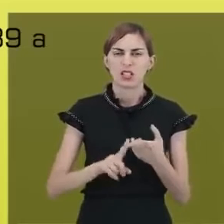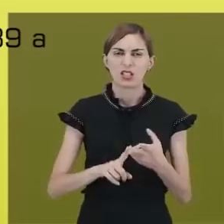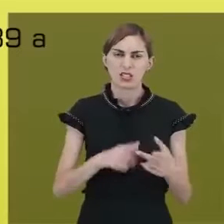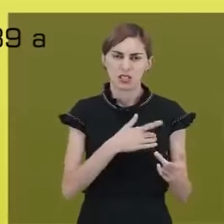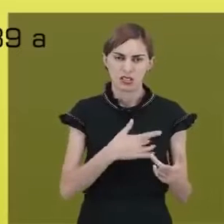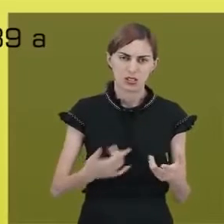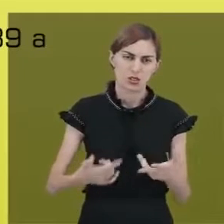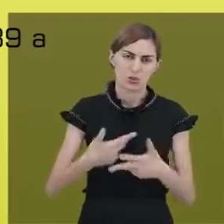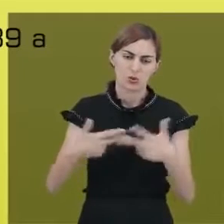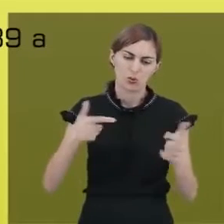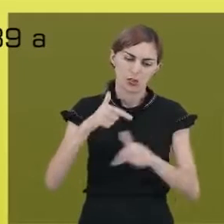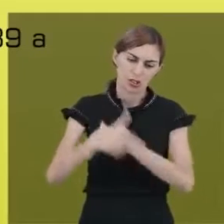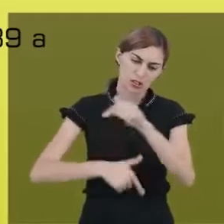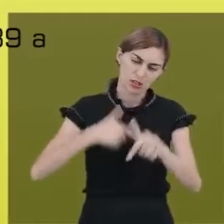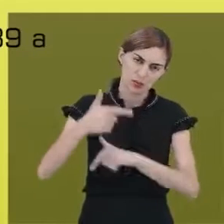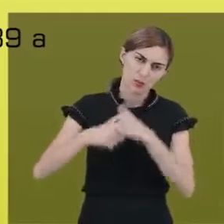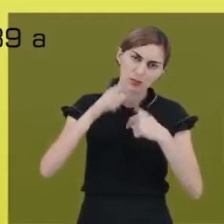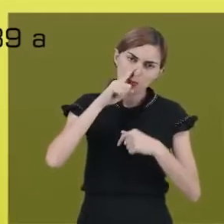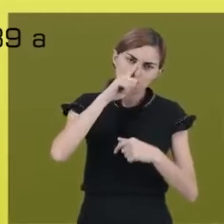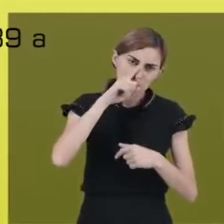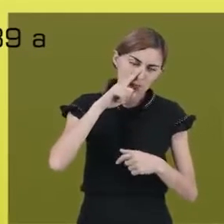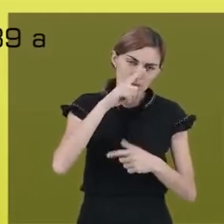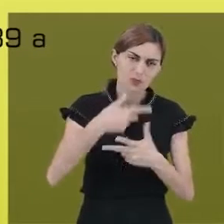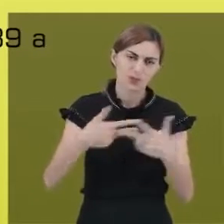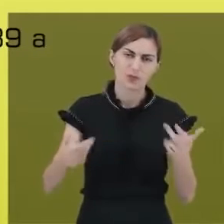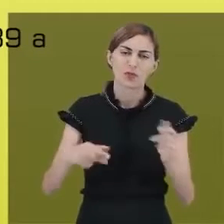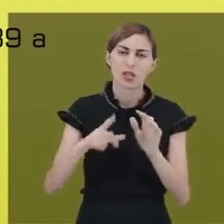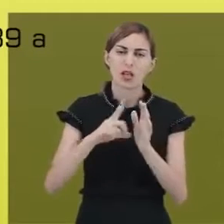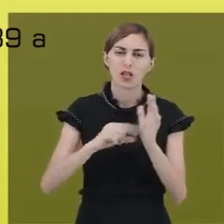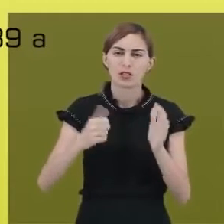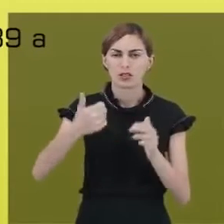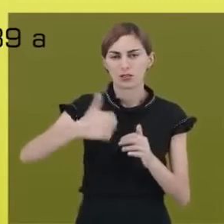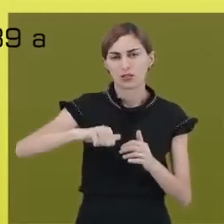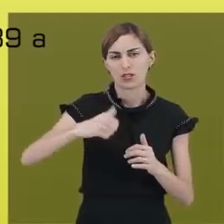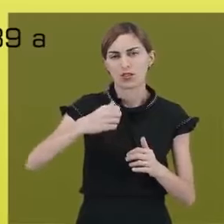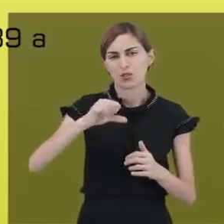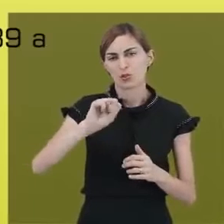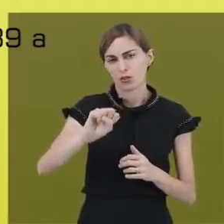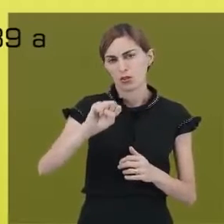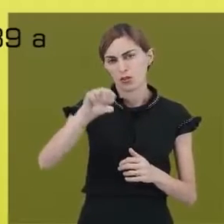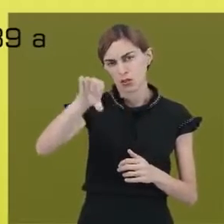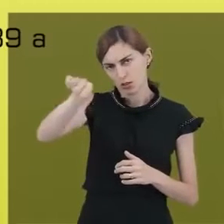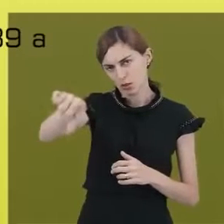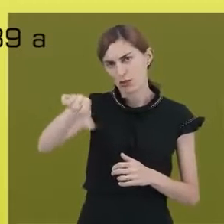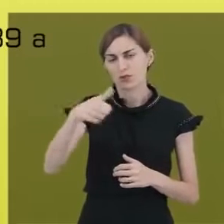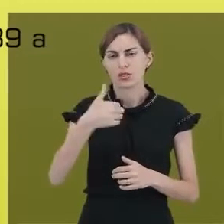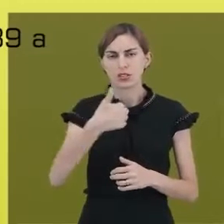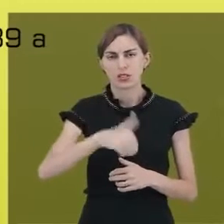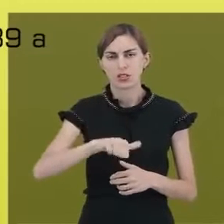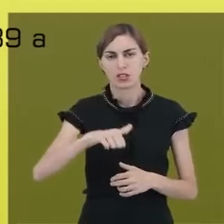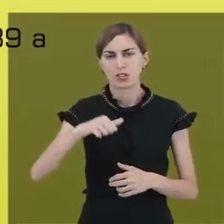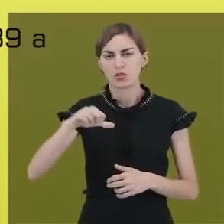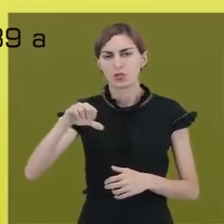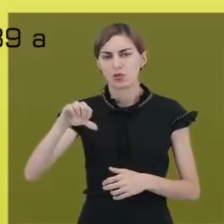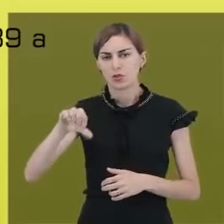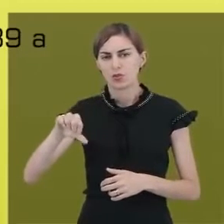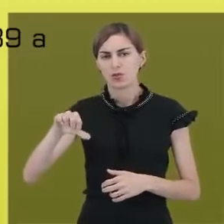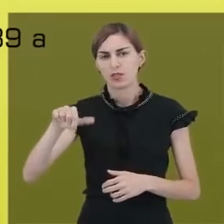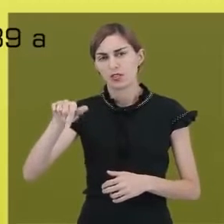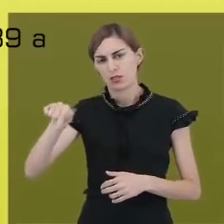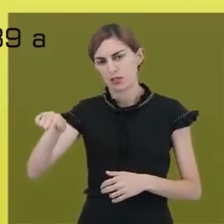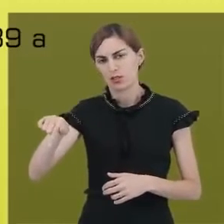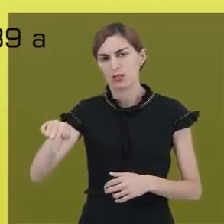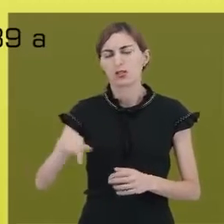das atividades perigosas, nós vamos encontrar no artigo 189 a 197, e regulada pelas NR 15